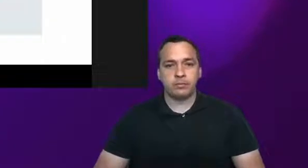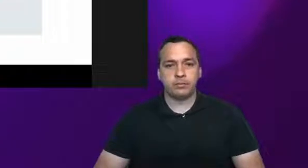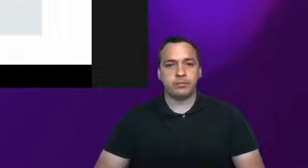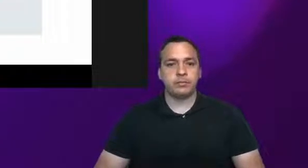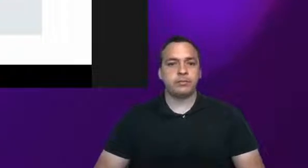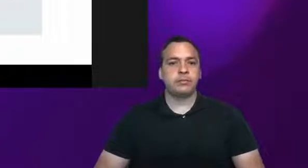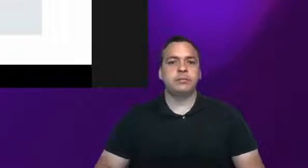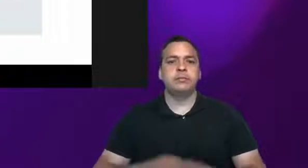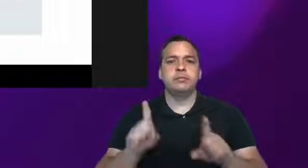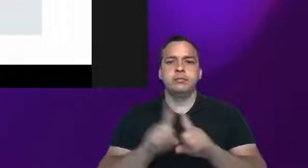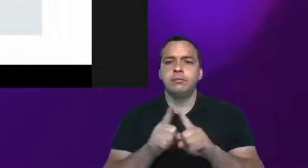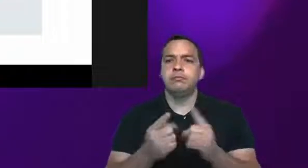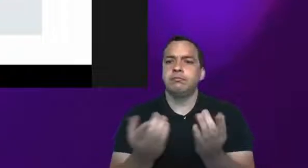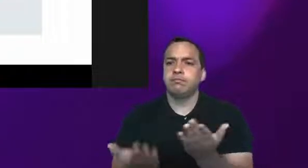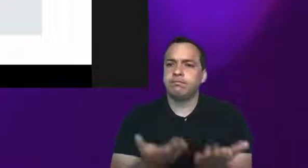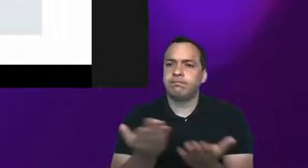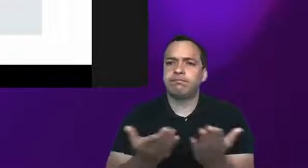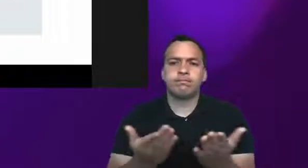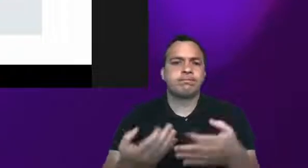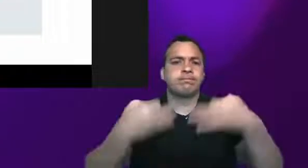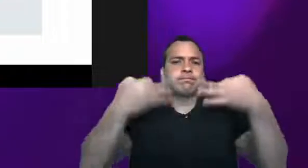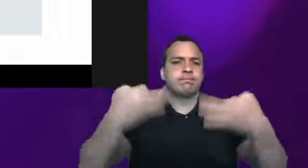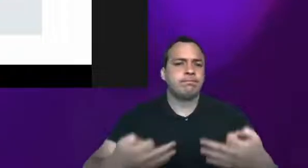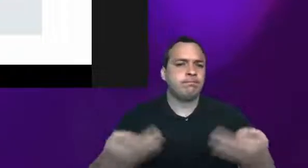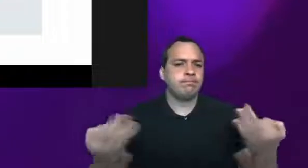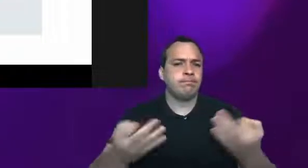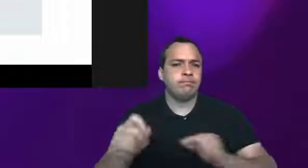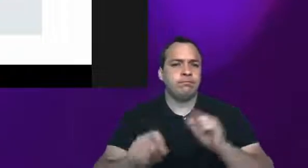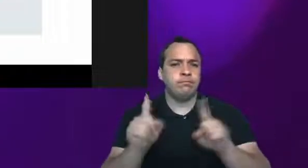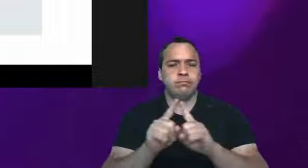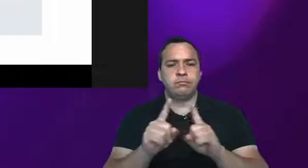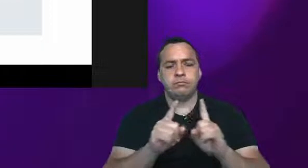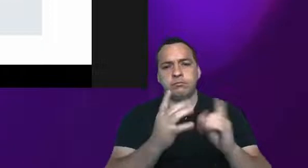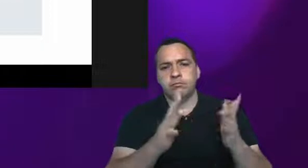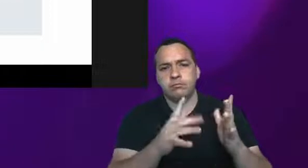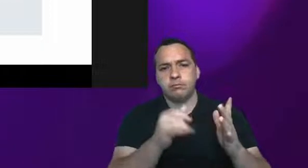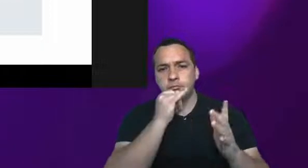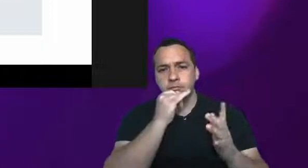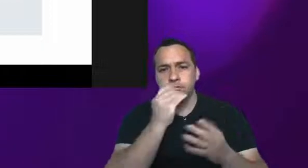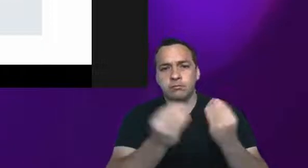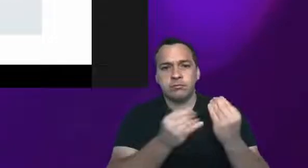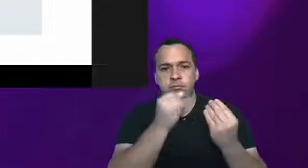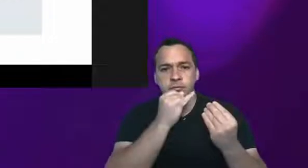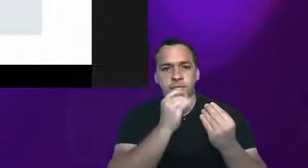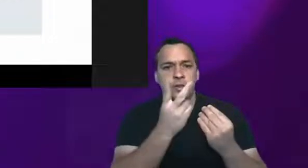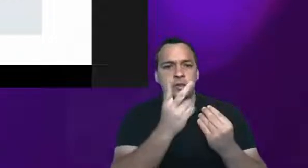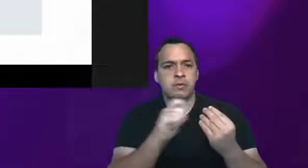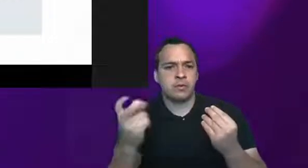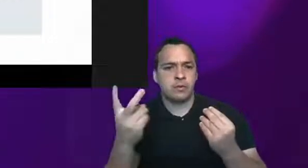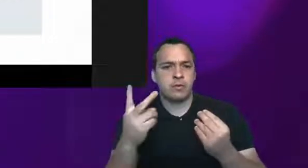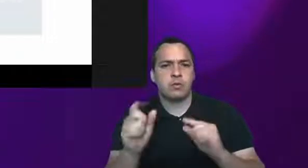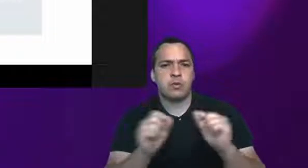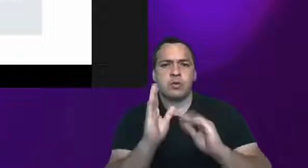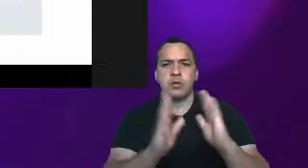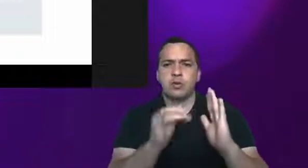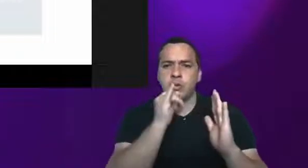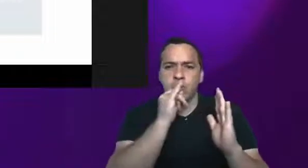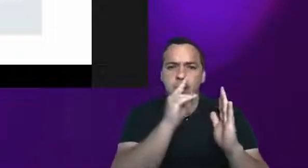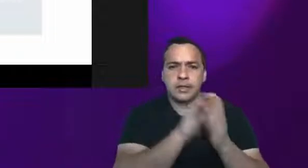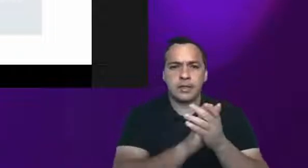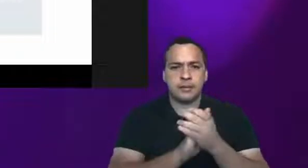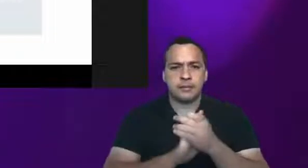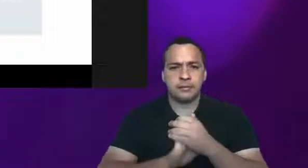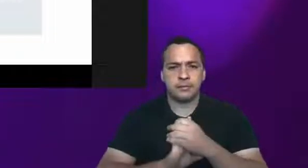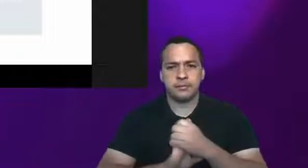deve ser oncologicamente correto, um intervalo de pelo menos 12 meses ou mais entre o transplante, entre o diagnóstico e o